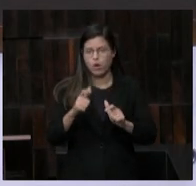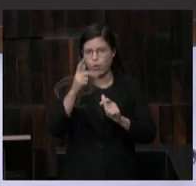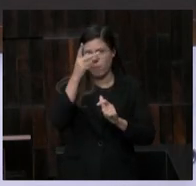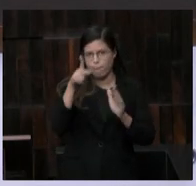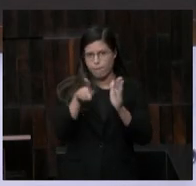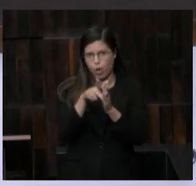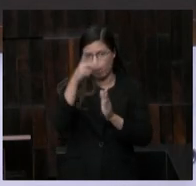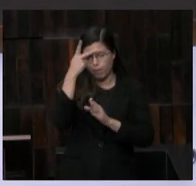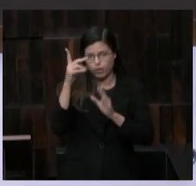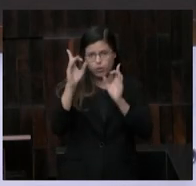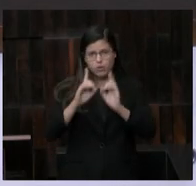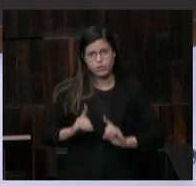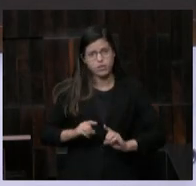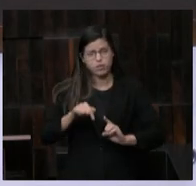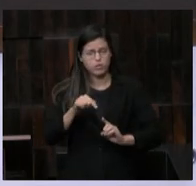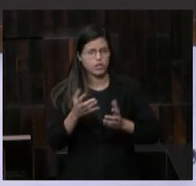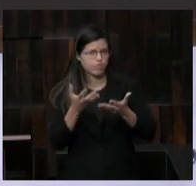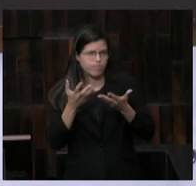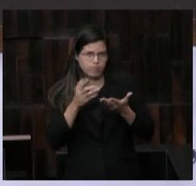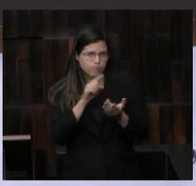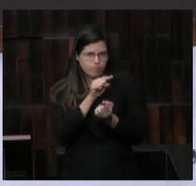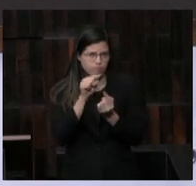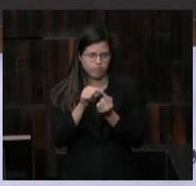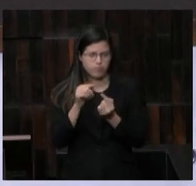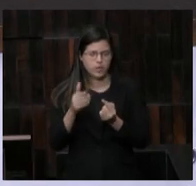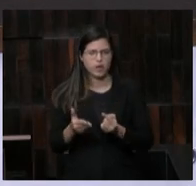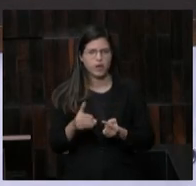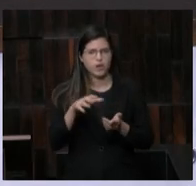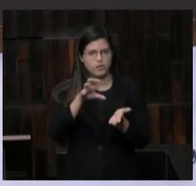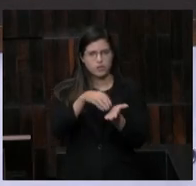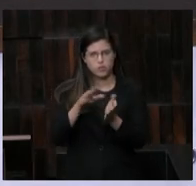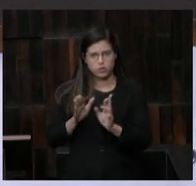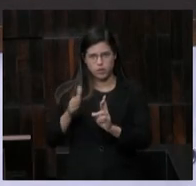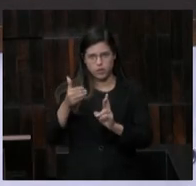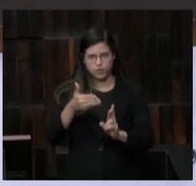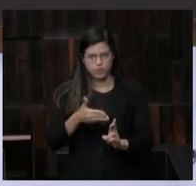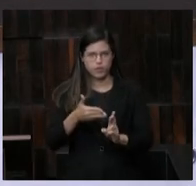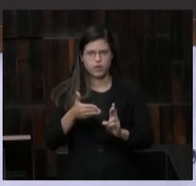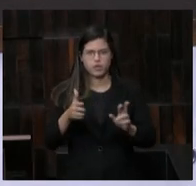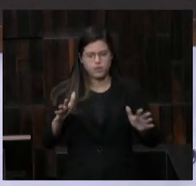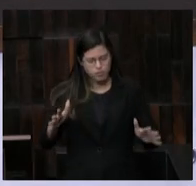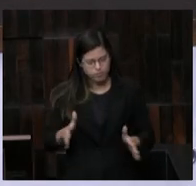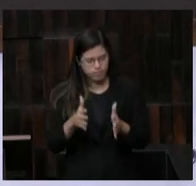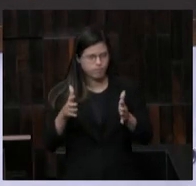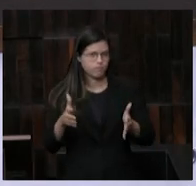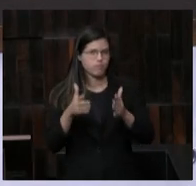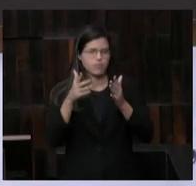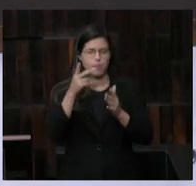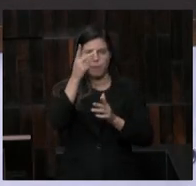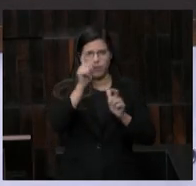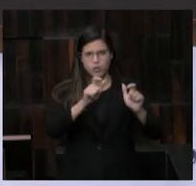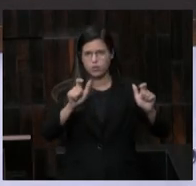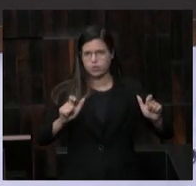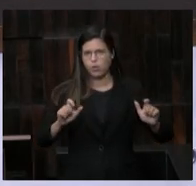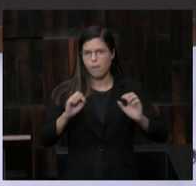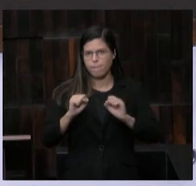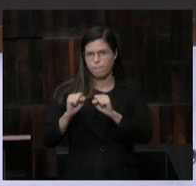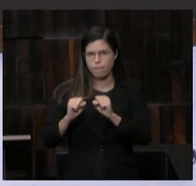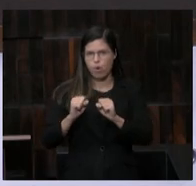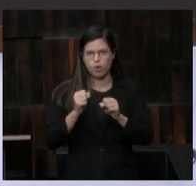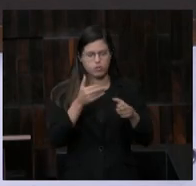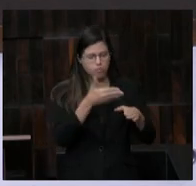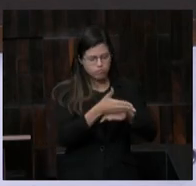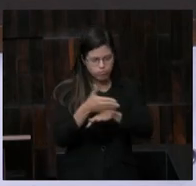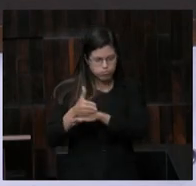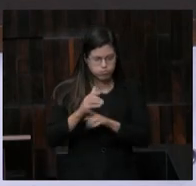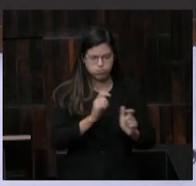querem estar, e esse centro de referência vem justamente impulsionando para que essas pessoas possam estar em qualquer